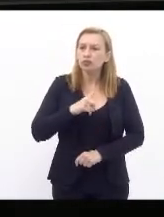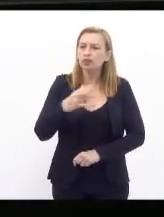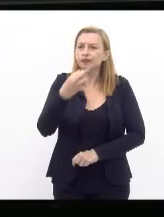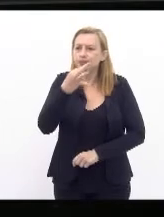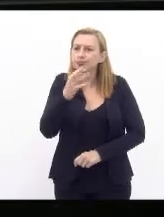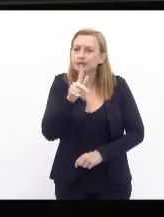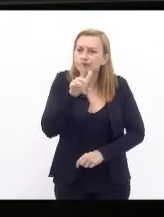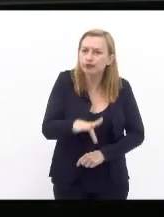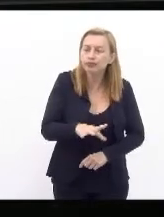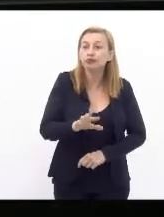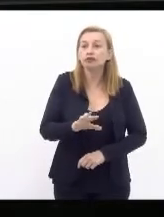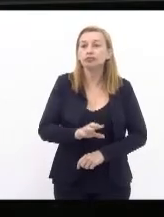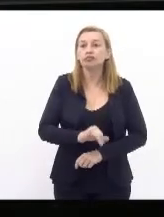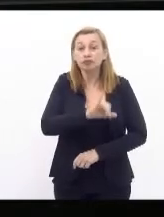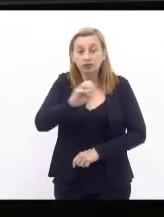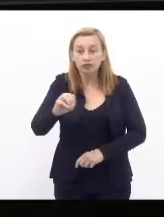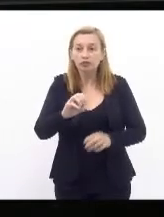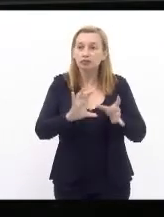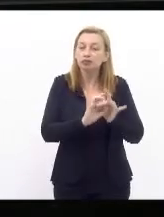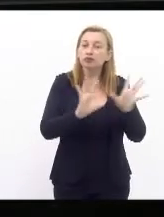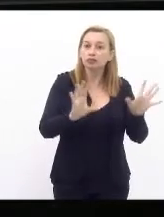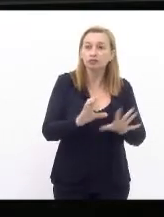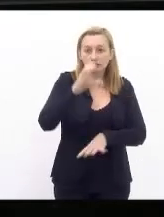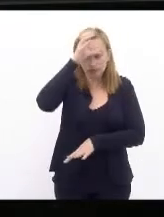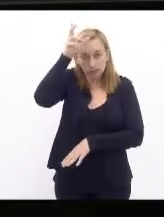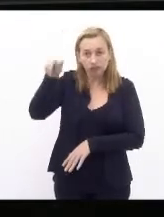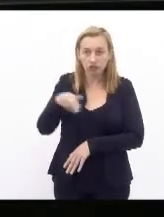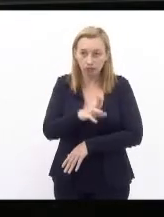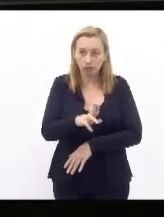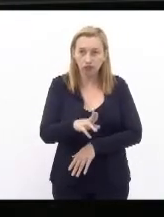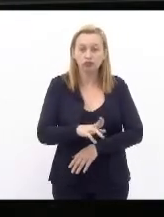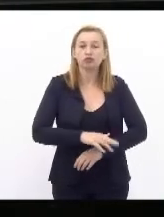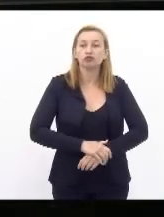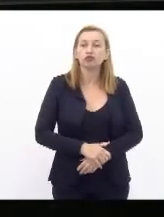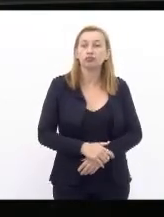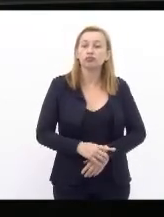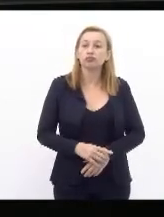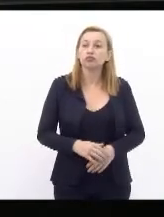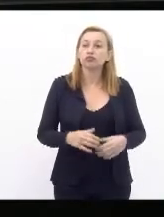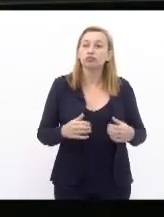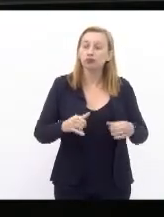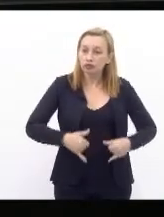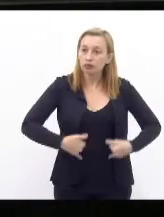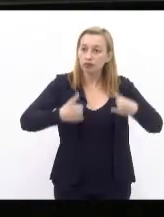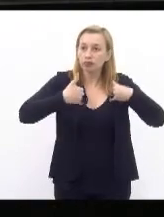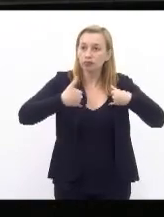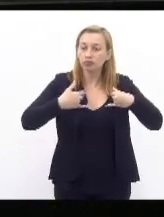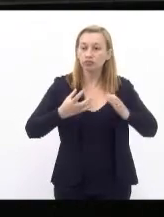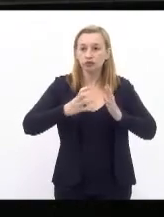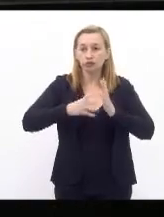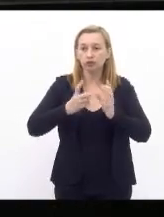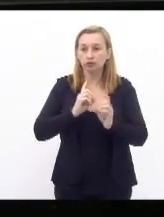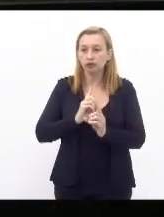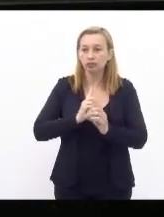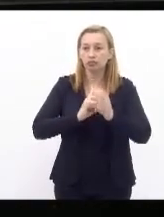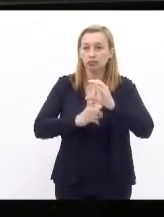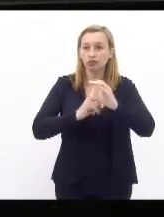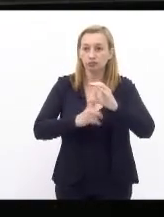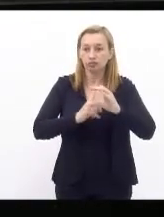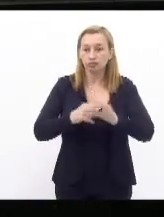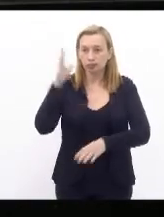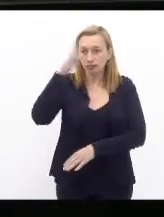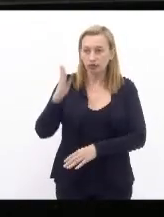diferente. Isso é democracia, Tia Ju. E nós temos muito orgulho do Partido Comunista Brasileiro.